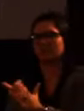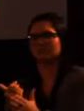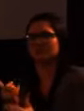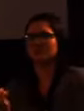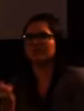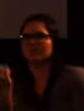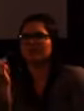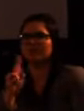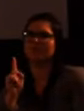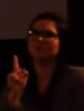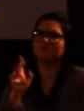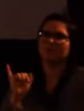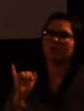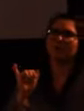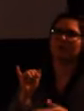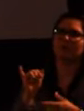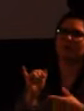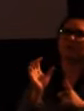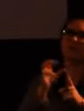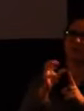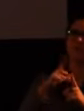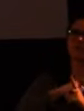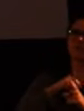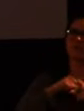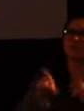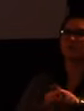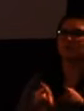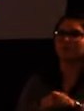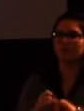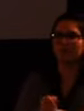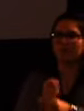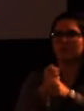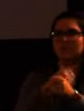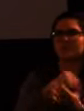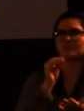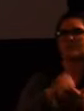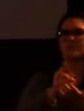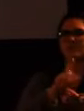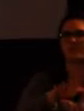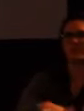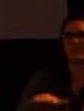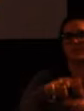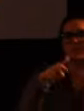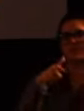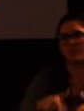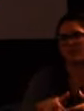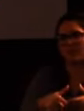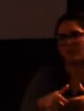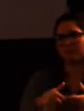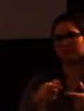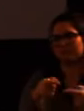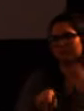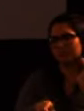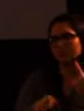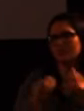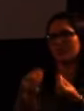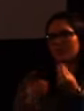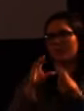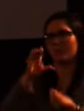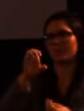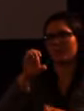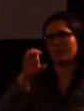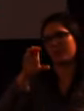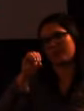vai influenciar. E a área construída não computável dentro daquilo que não é computável para efeito de